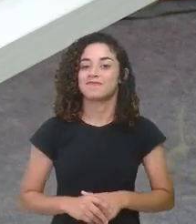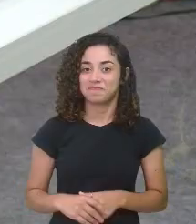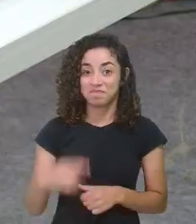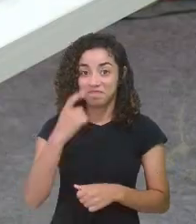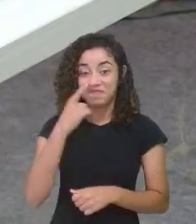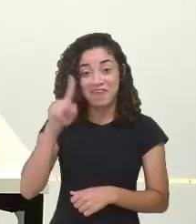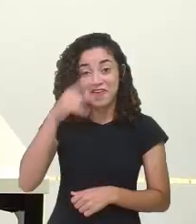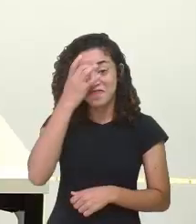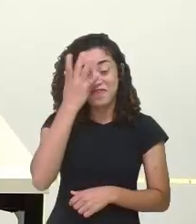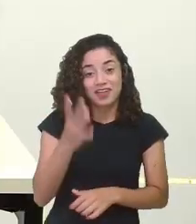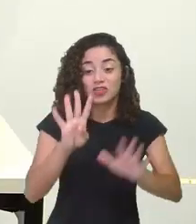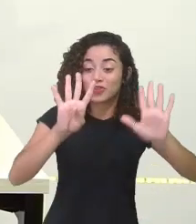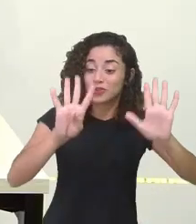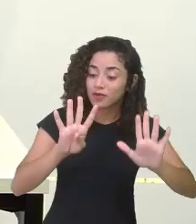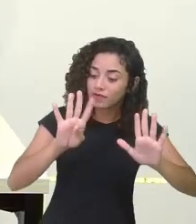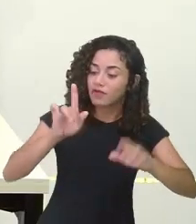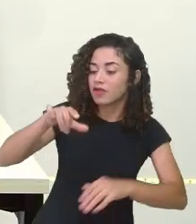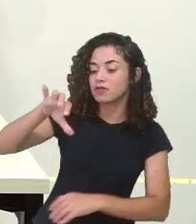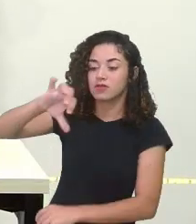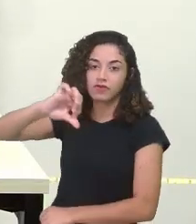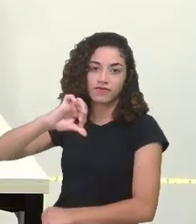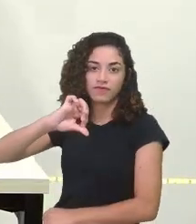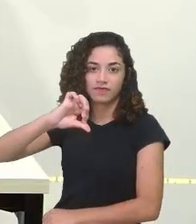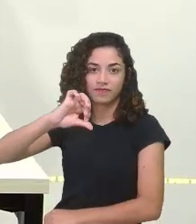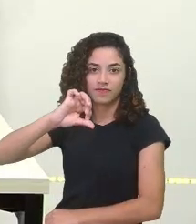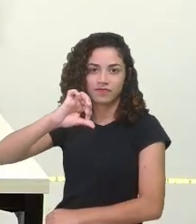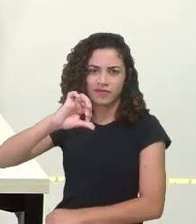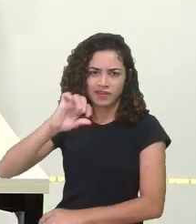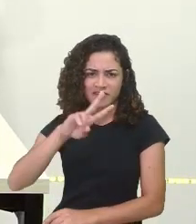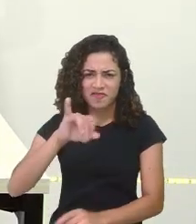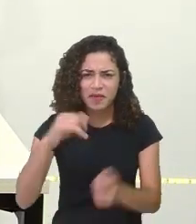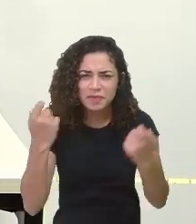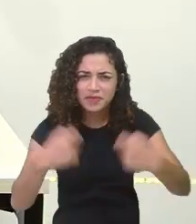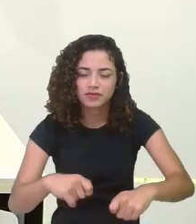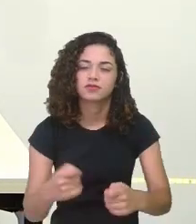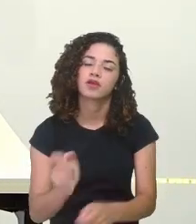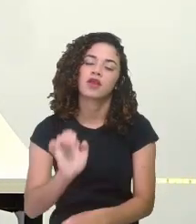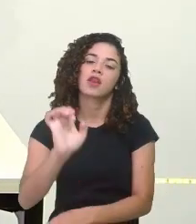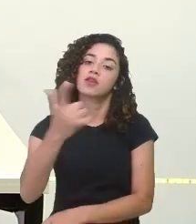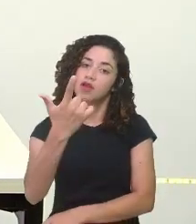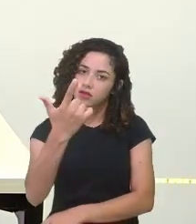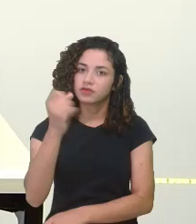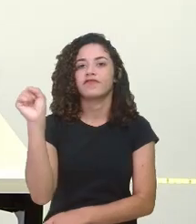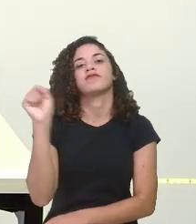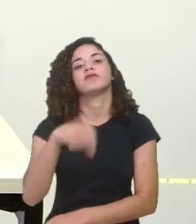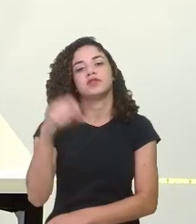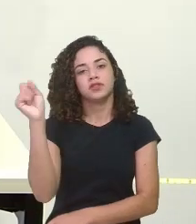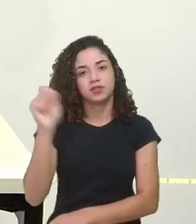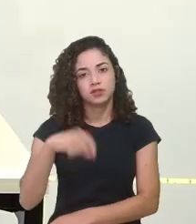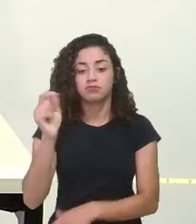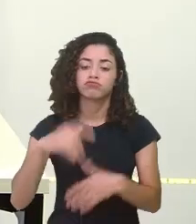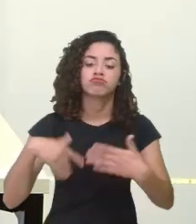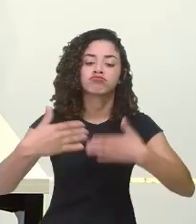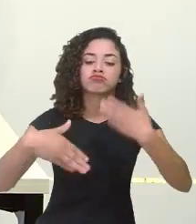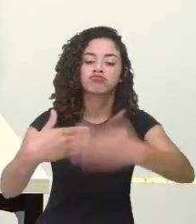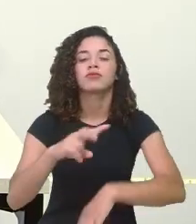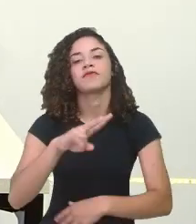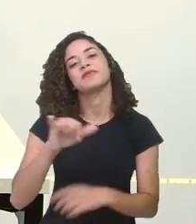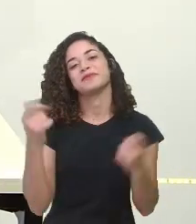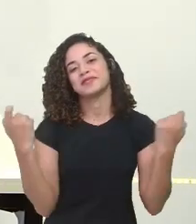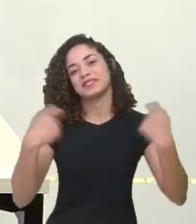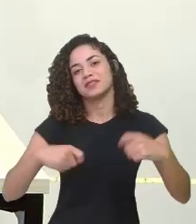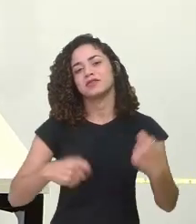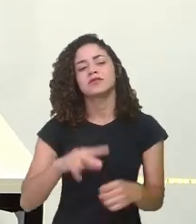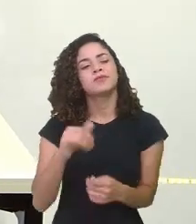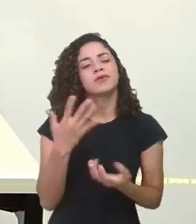Viu como é fácil? Mas, professora Josi, eu vou precisar disso? Vai precisar disso, sim. Mas na frente. Você vai saber o que cada